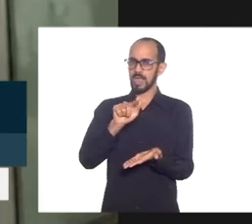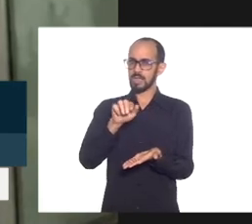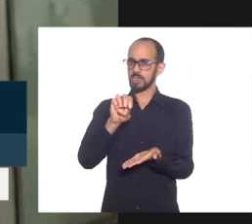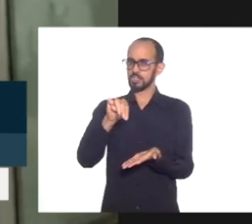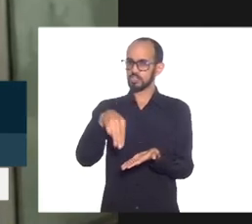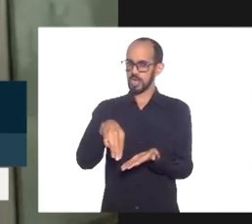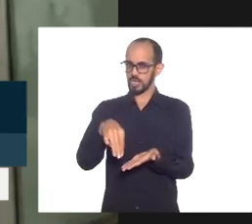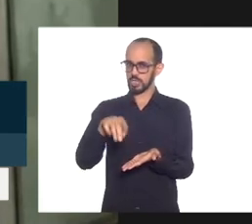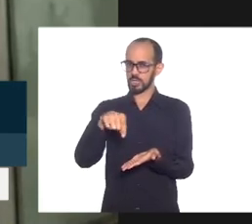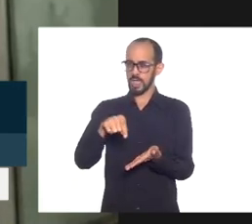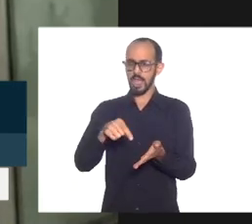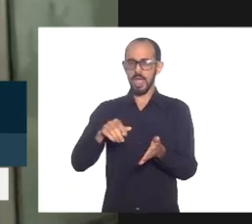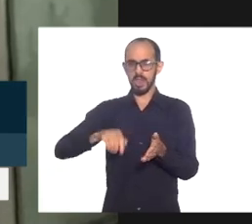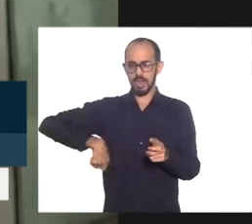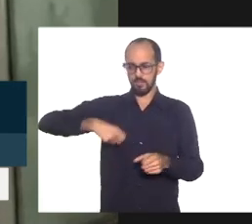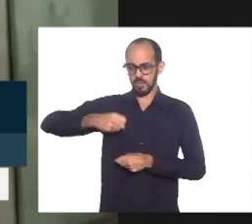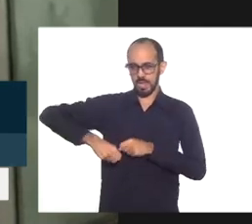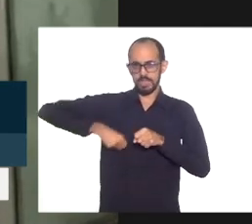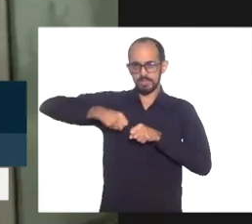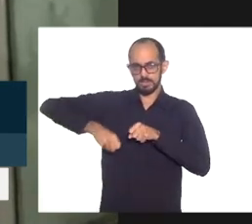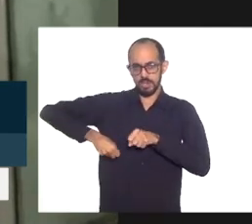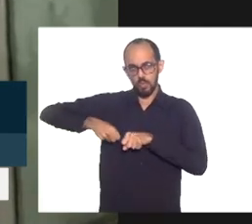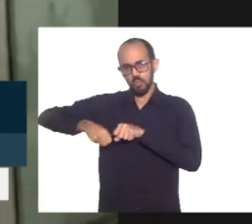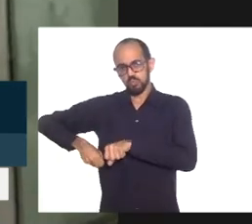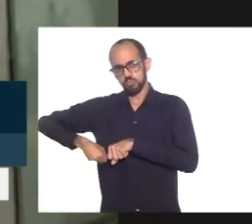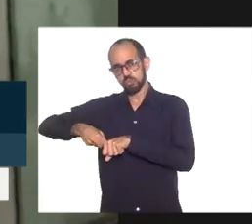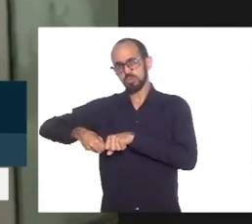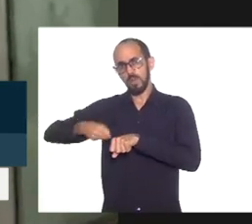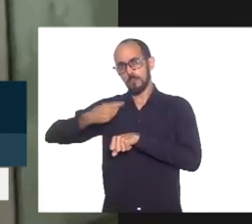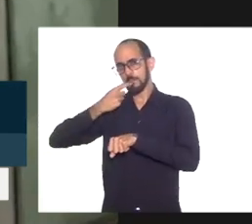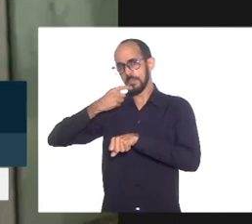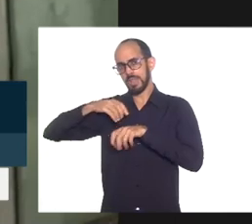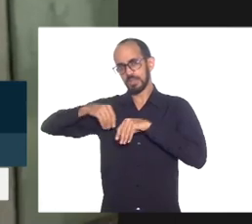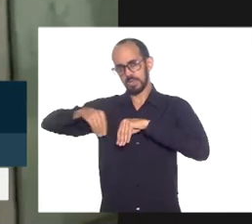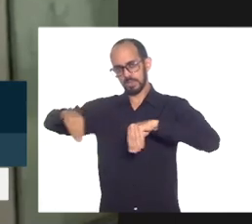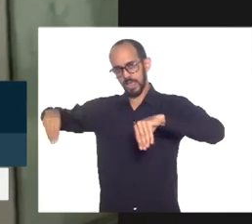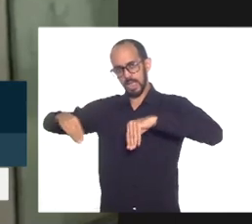foi o setor que cresceu no ano de 2020,